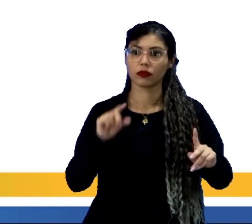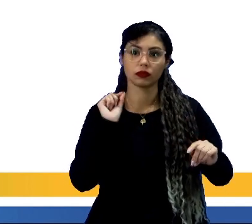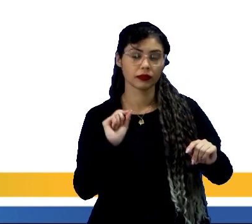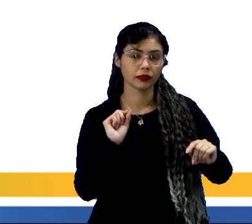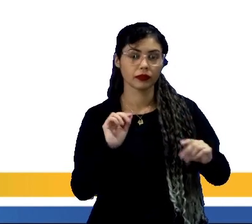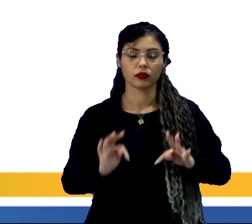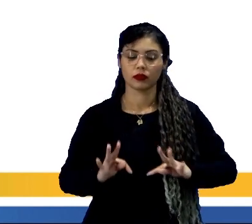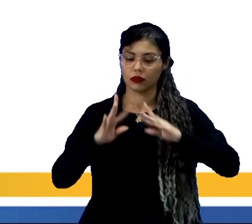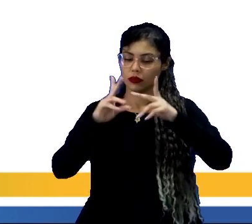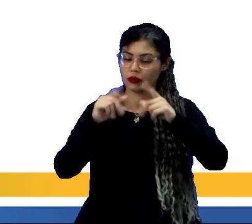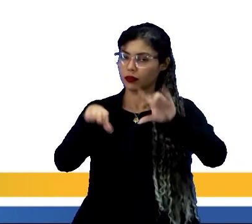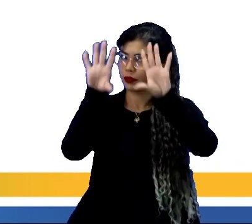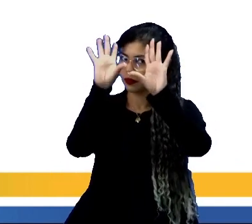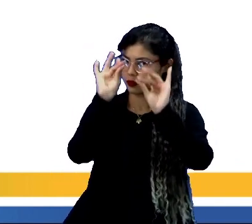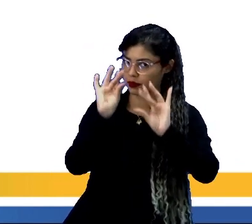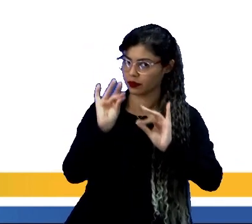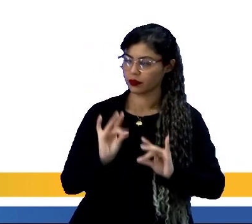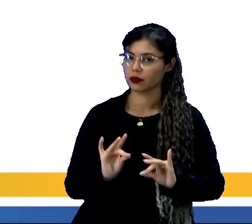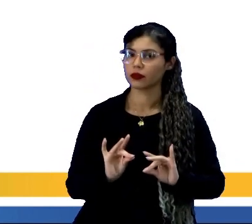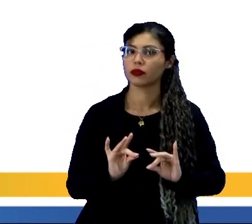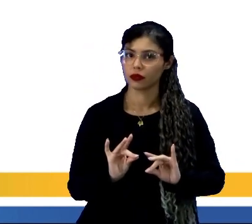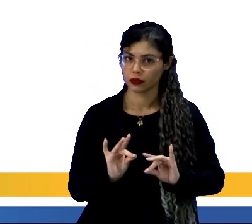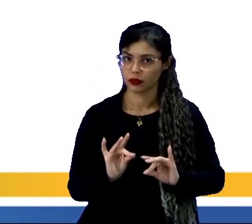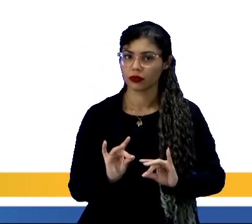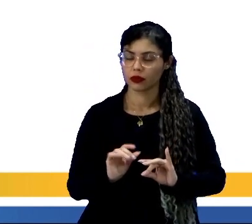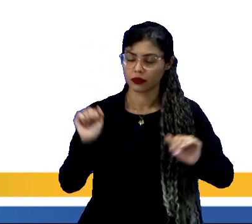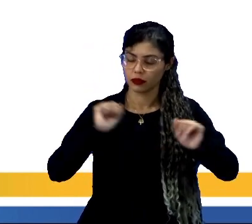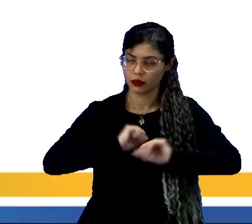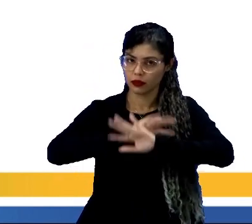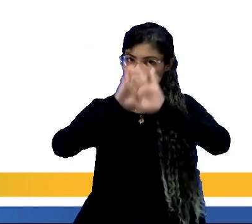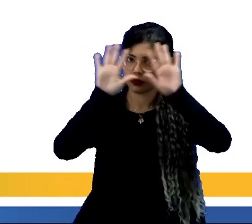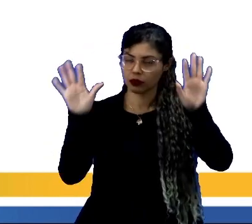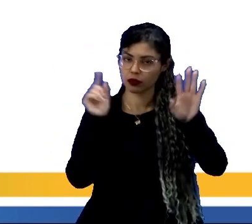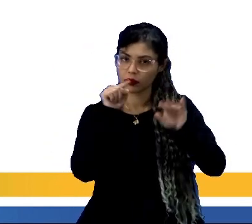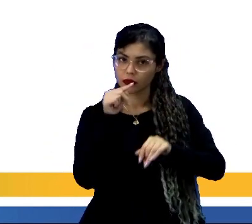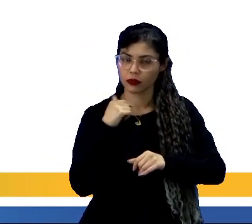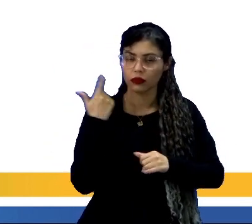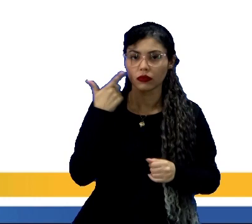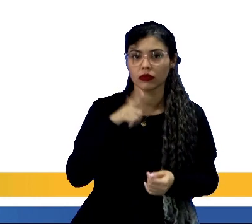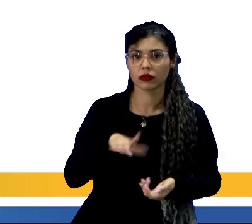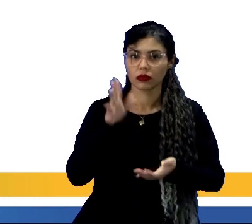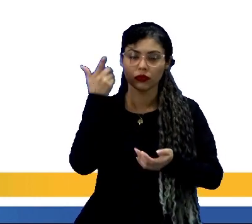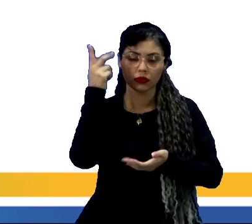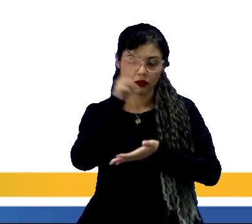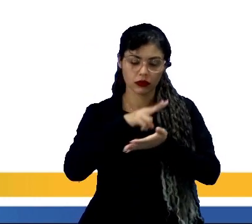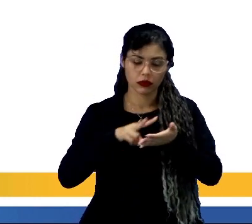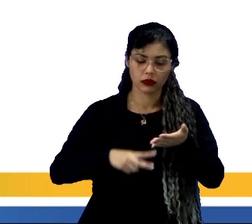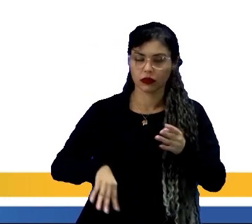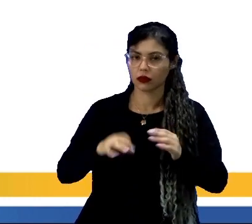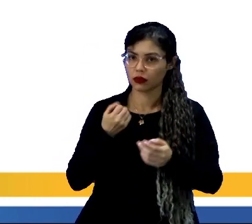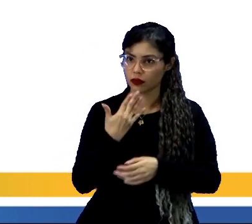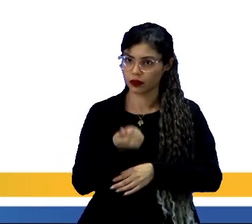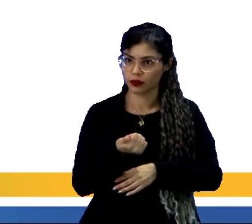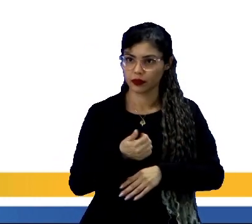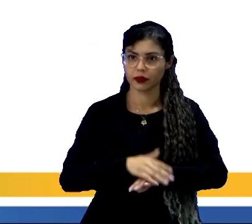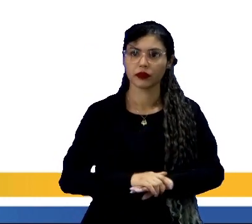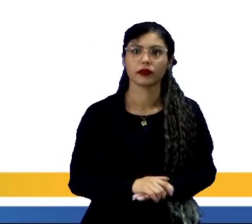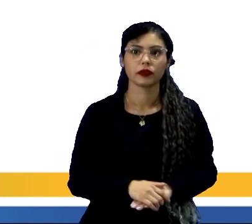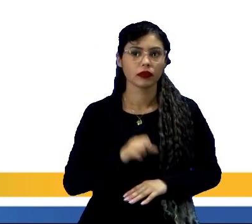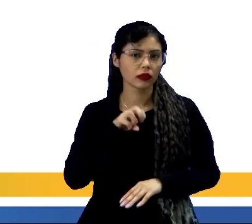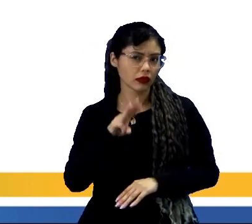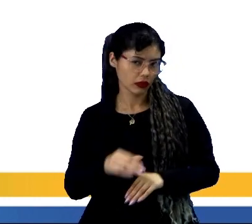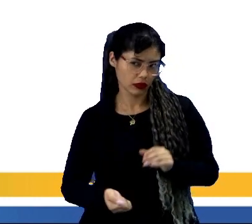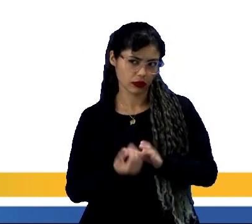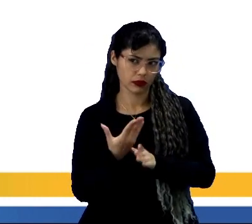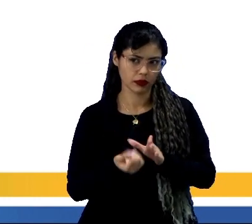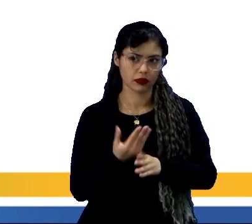que vai estar tudo muito detalhado de uma forma clara para que o leitor possa compreender. Quem o